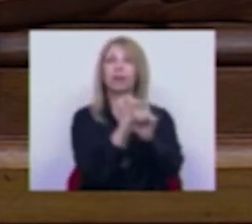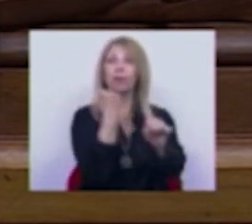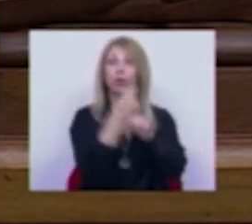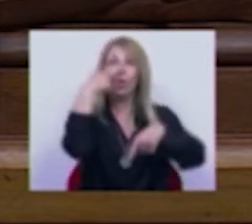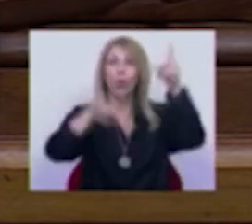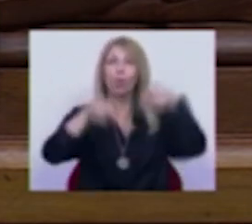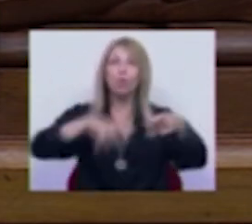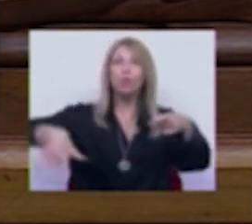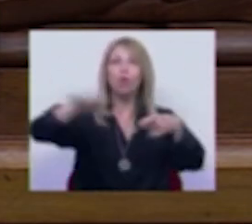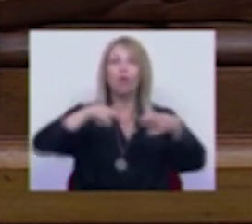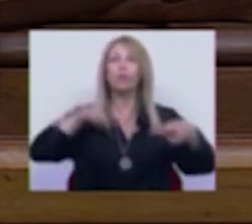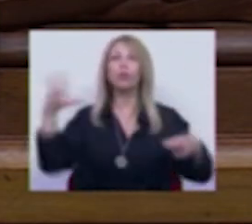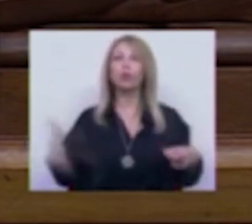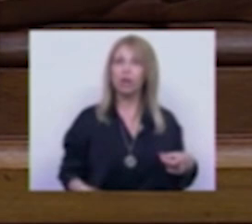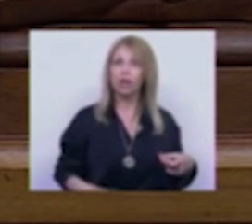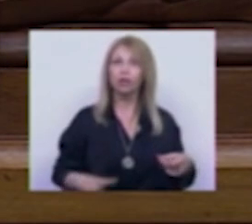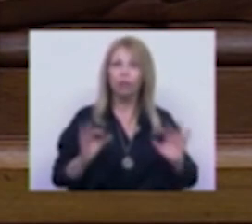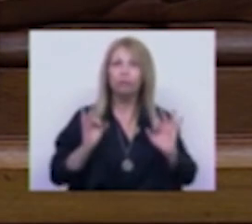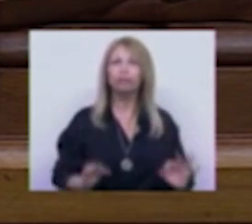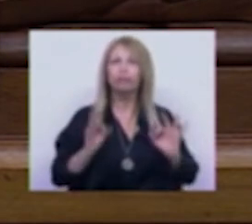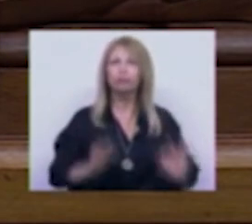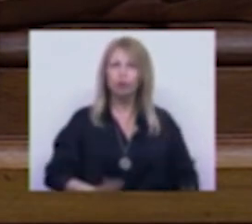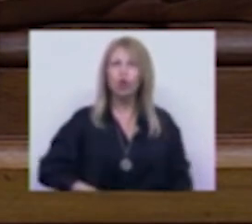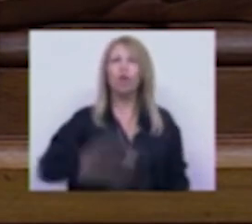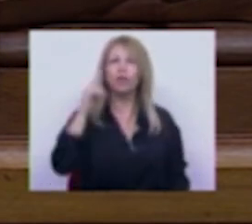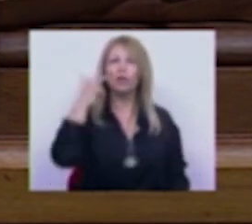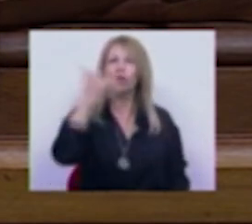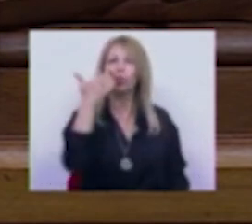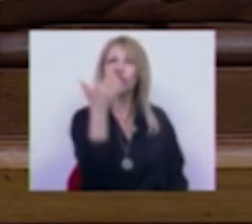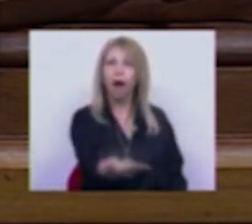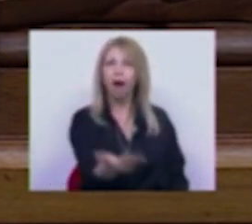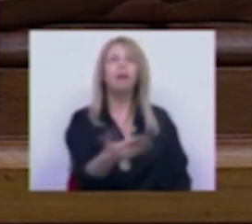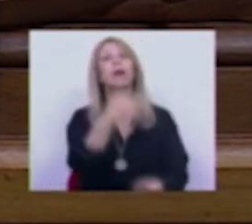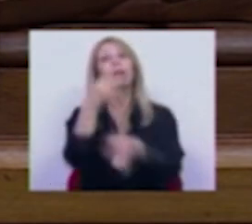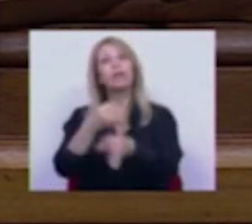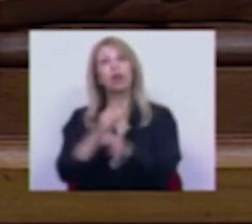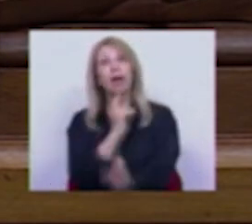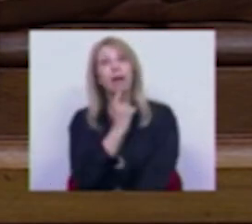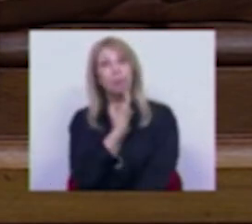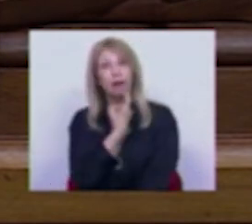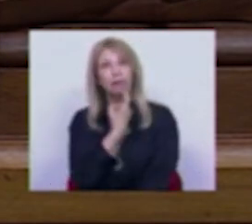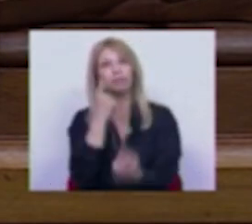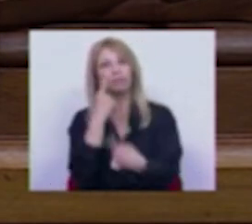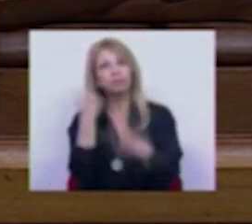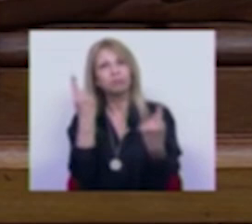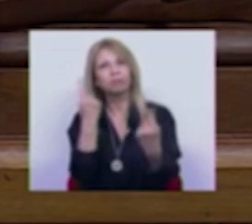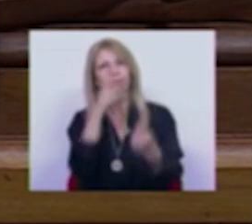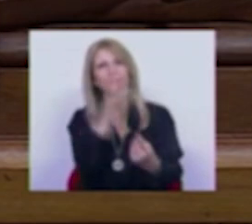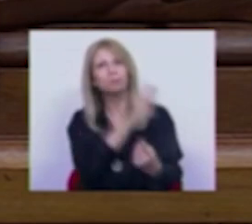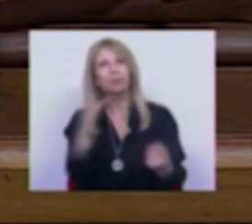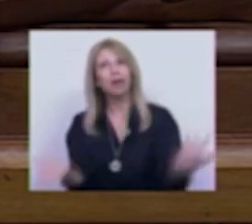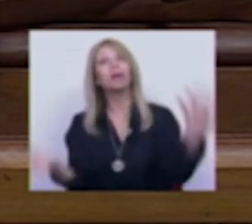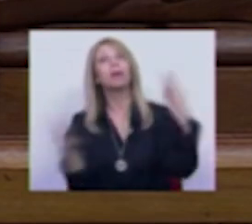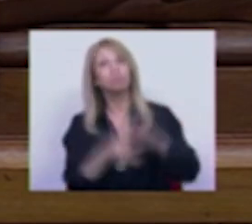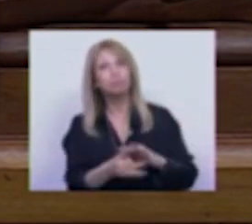povo português, com uma inabalável confiança no futuro. Ao comemorarmos Abril, evocamos a sua realização,